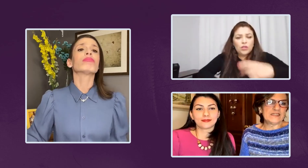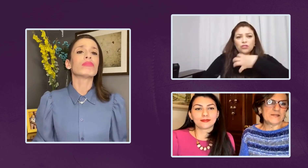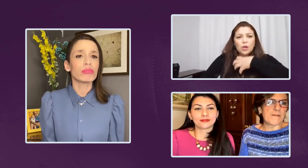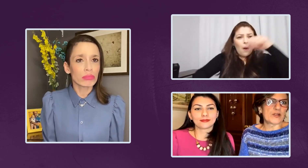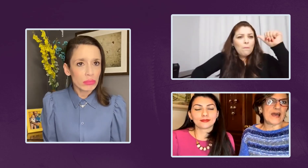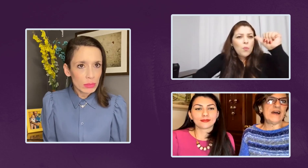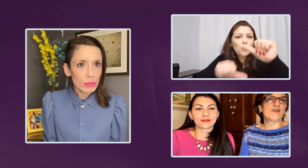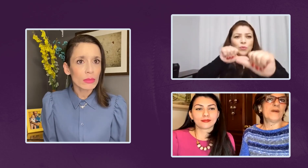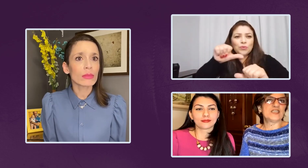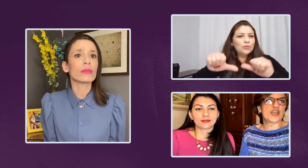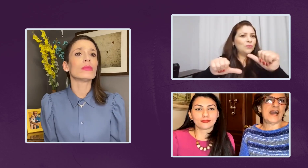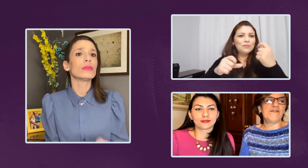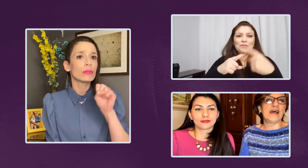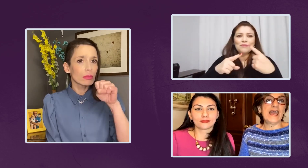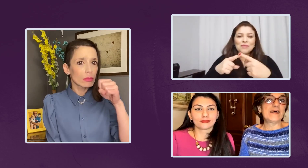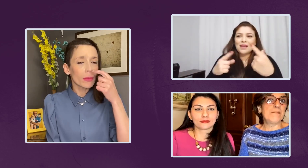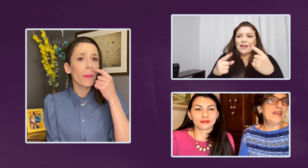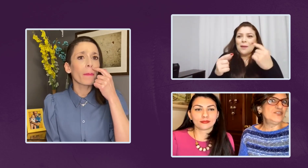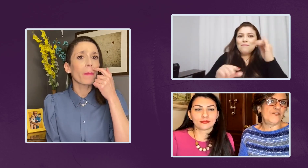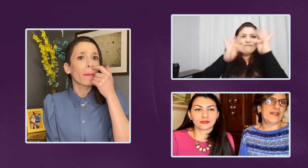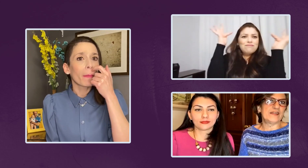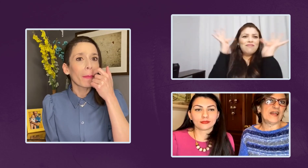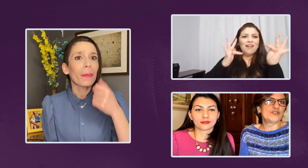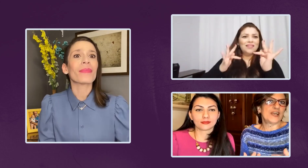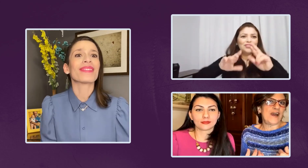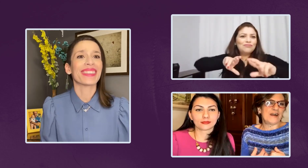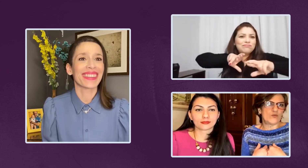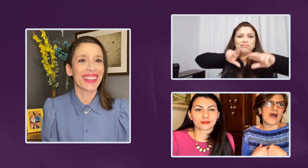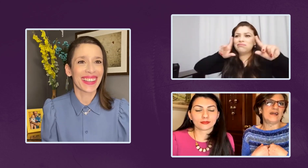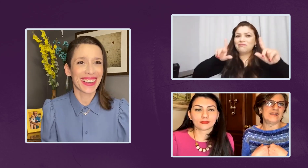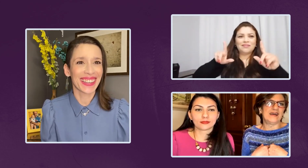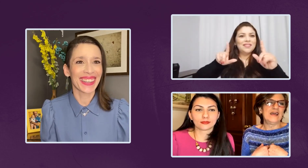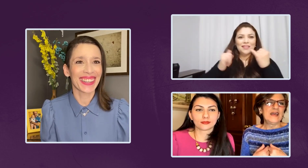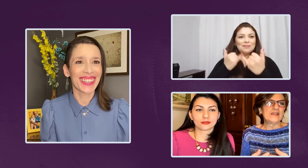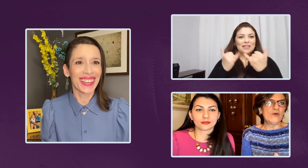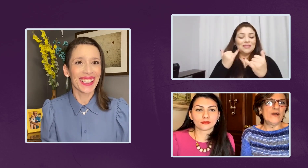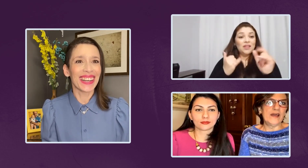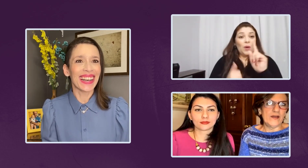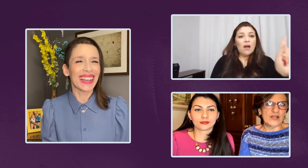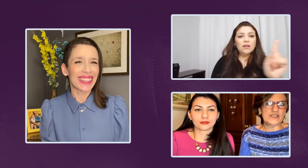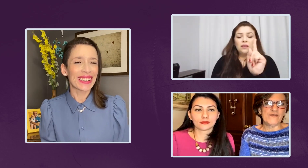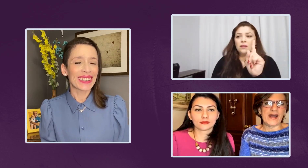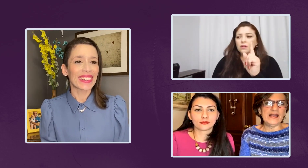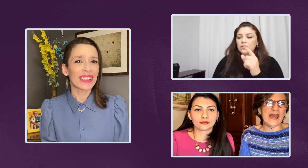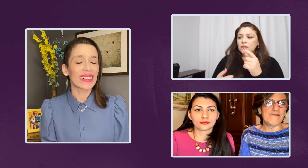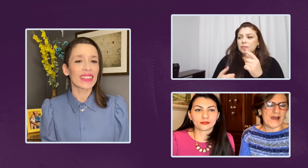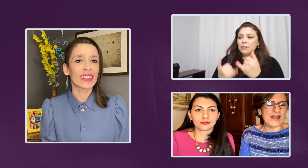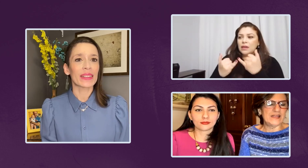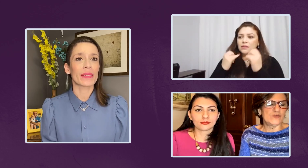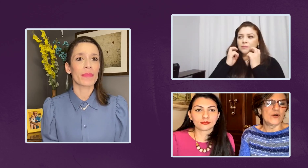ela se portava, como ela chegava, era bem diferente. Ela não chegava acuada. Então, eu acho que